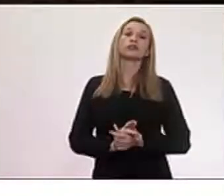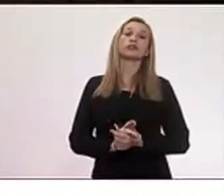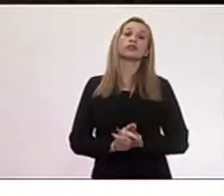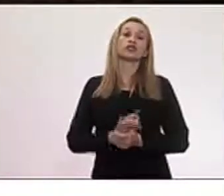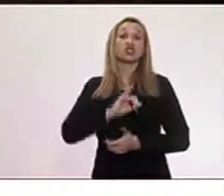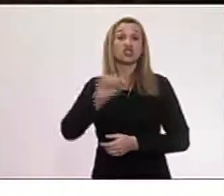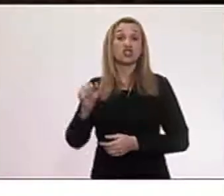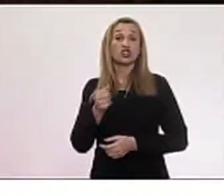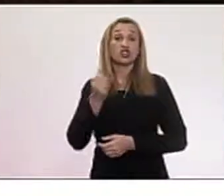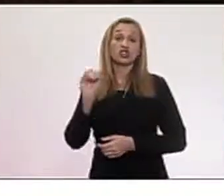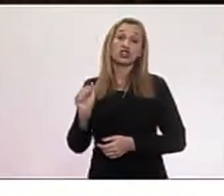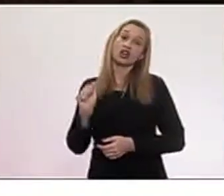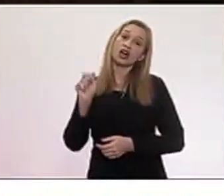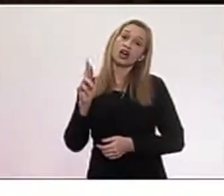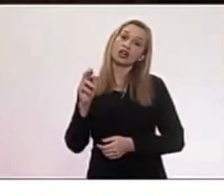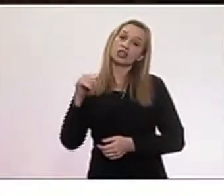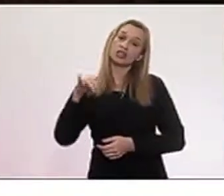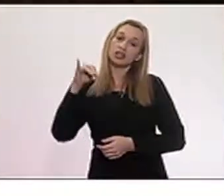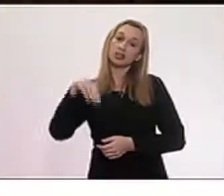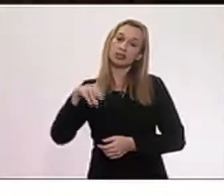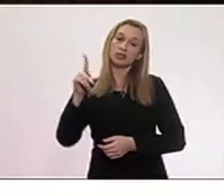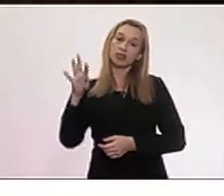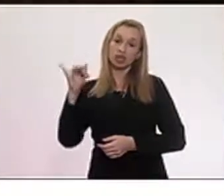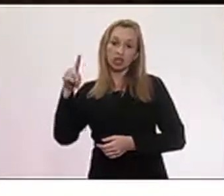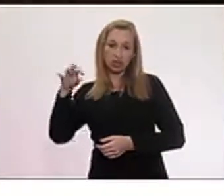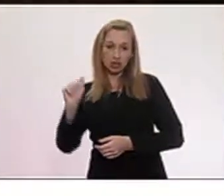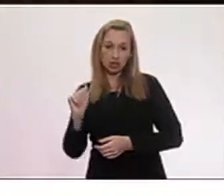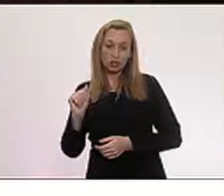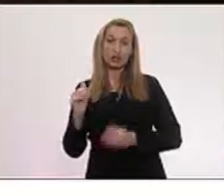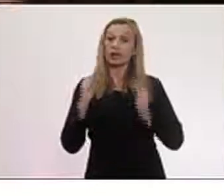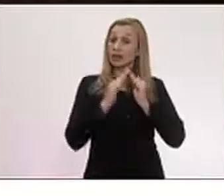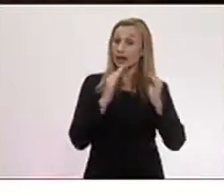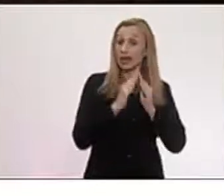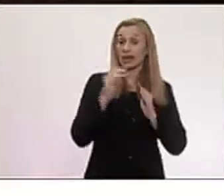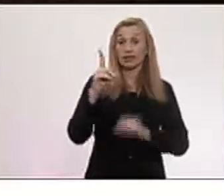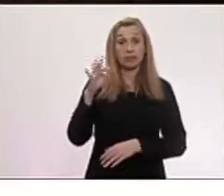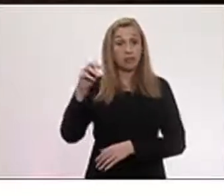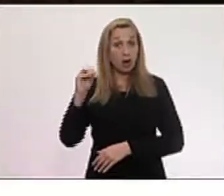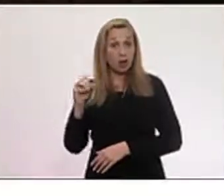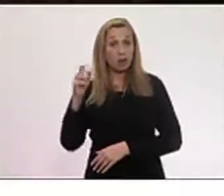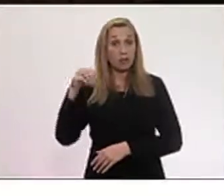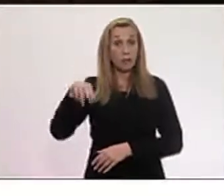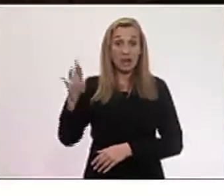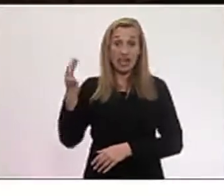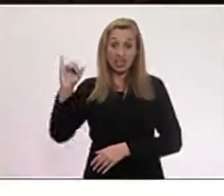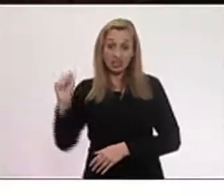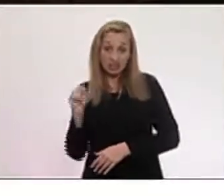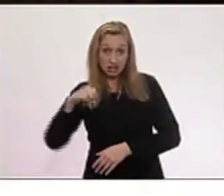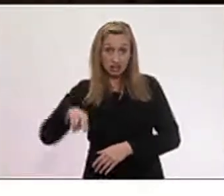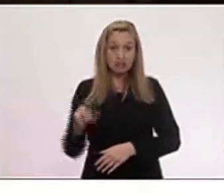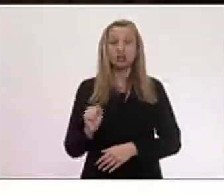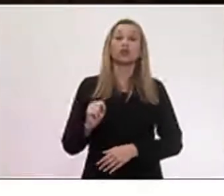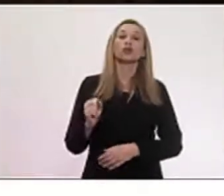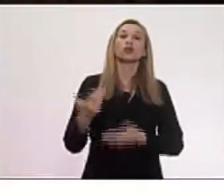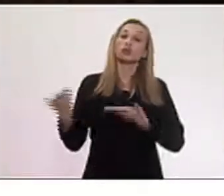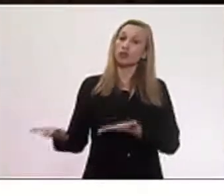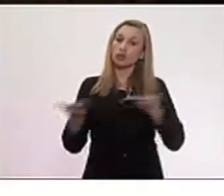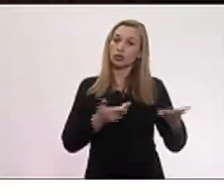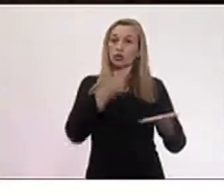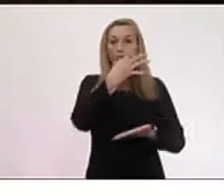senhor Paulo Marinho, onde convidou 400 pessoas. Eu fui um